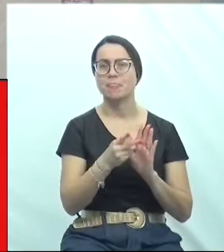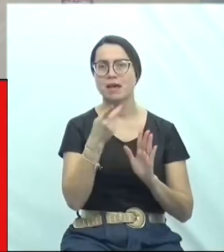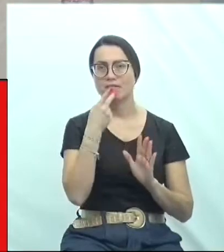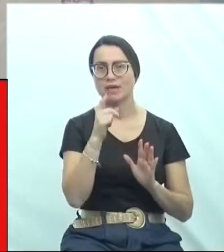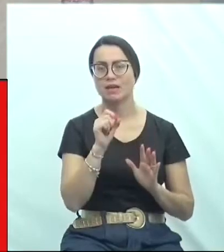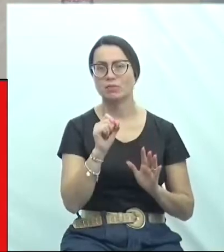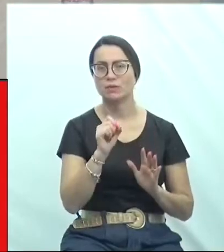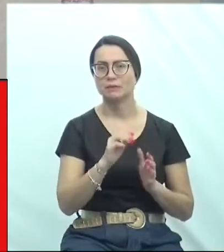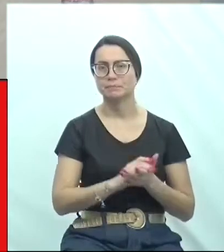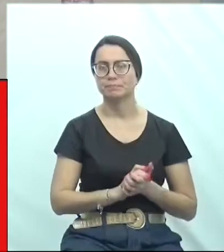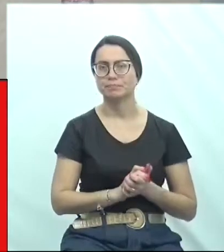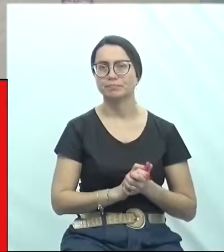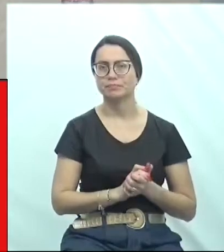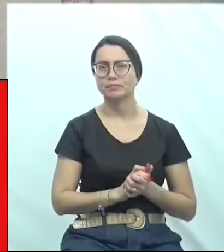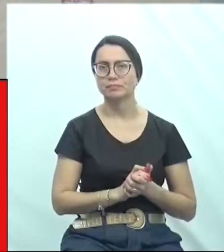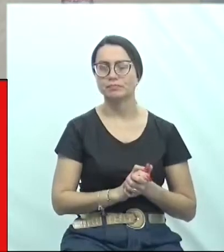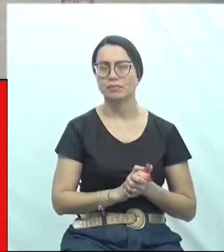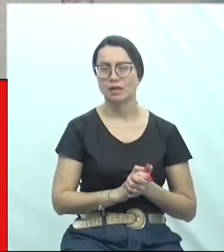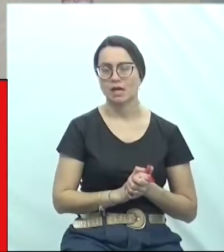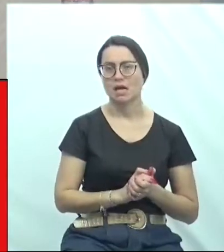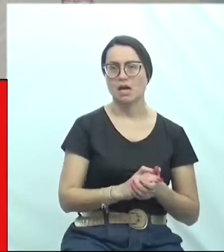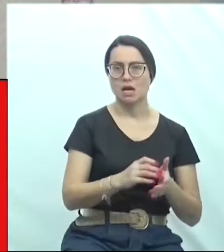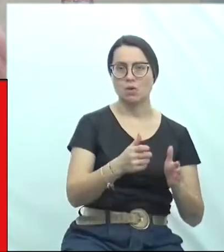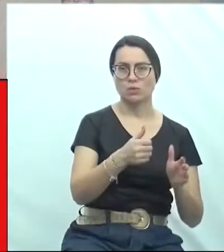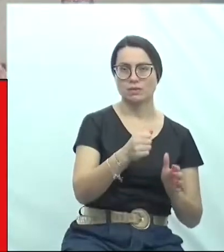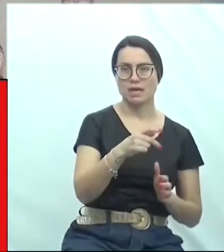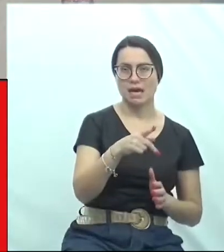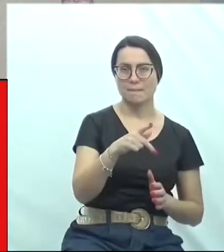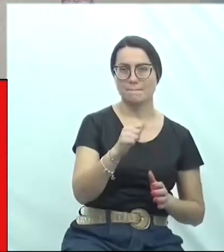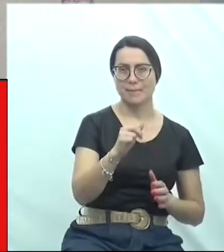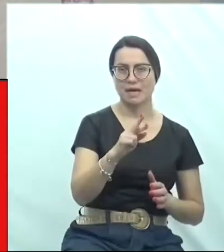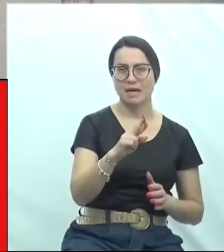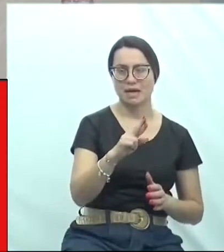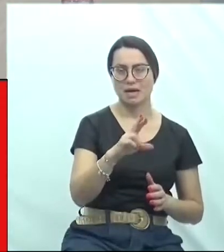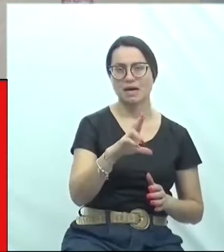deveriam ser credenciados pelo Inmetro para sua instalação.